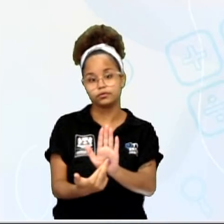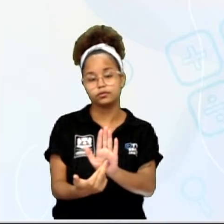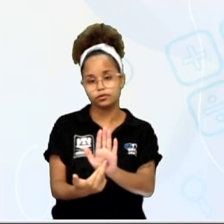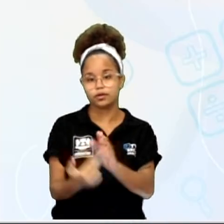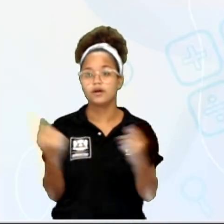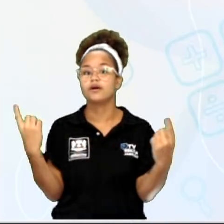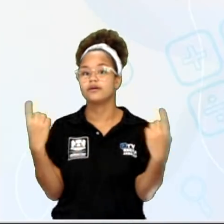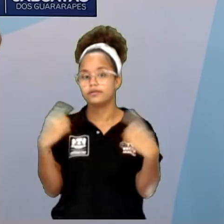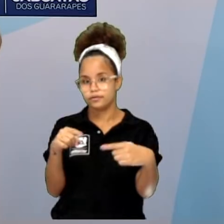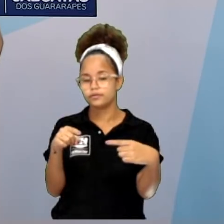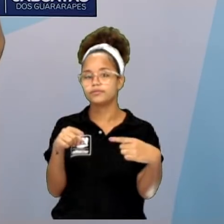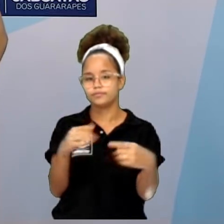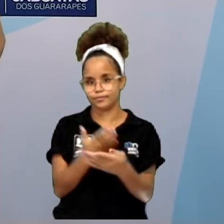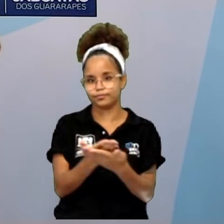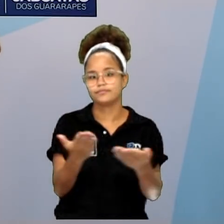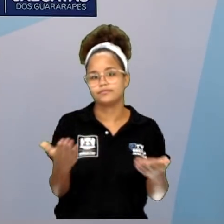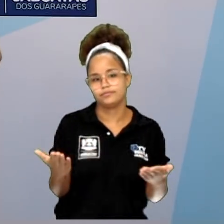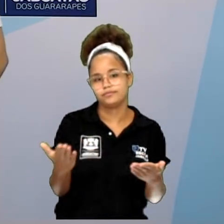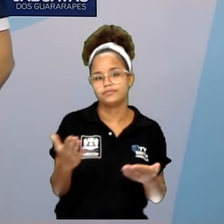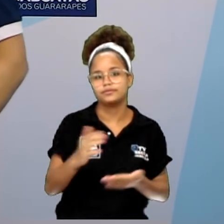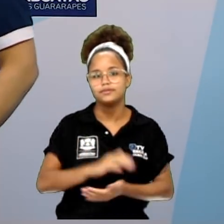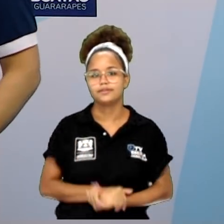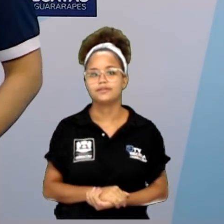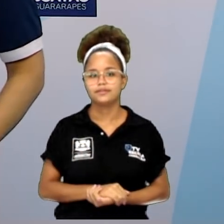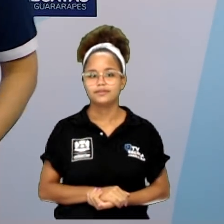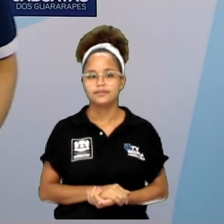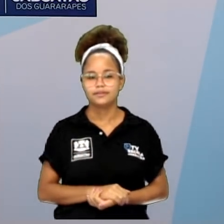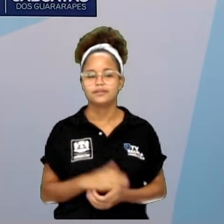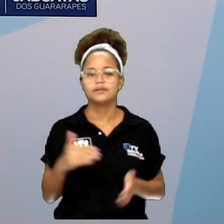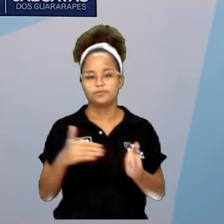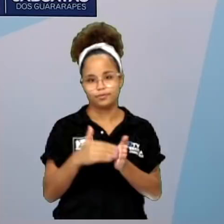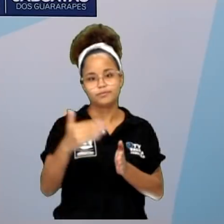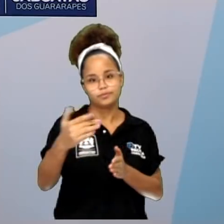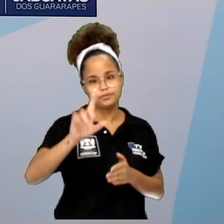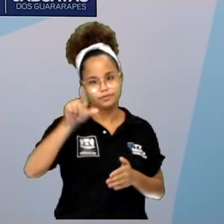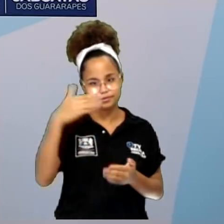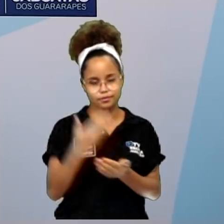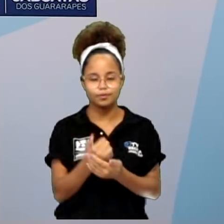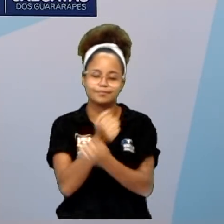questão desafio, questão 14, e a gente retoma aí na próxima aula.